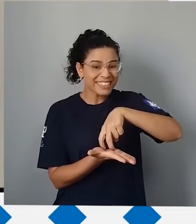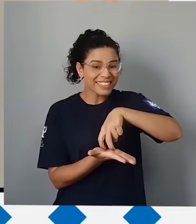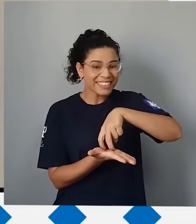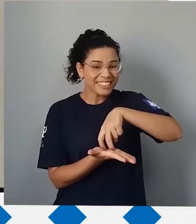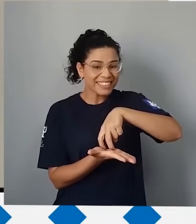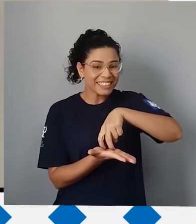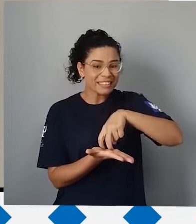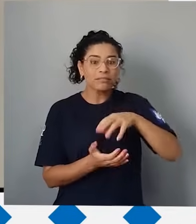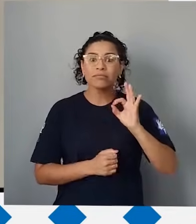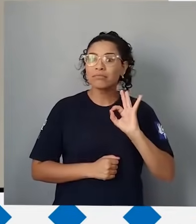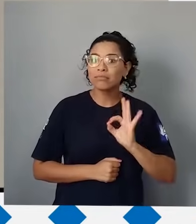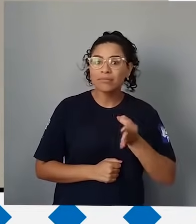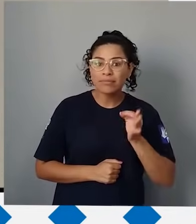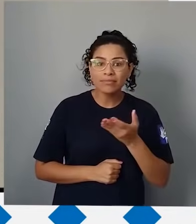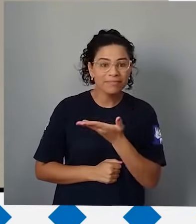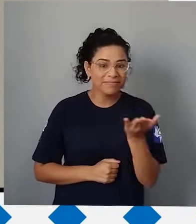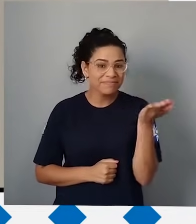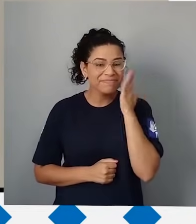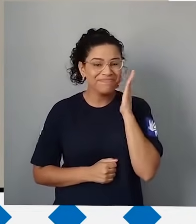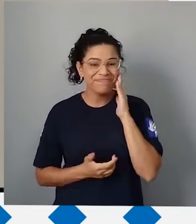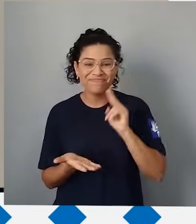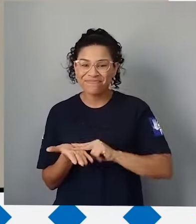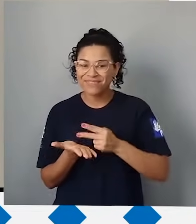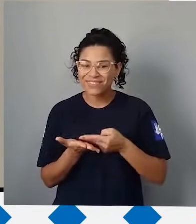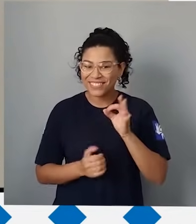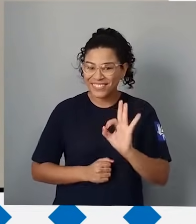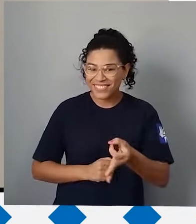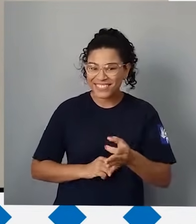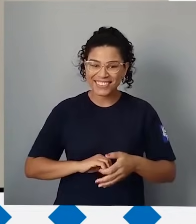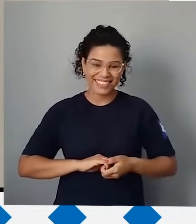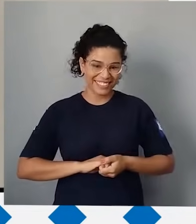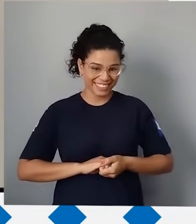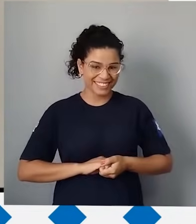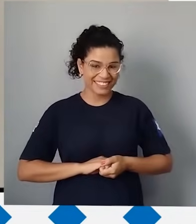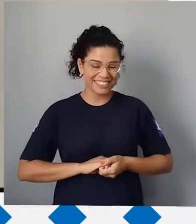simamaka. Certeza que vocês sabem a tradução, não é?